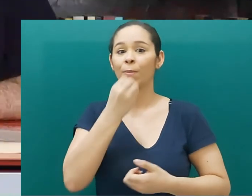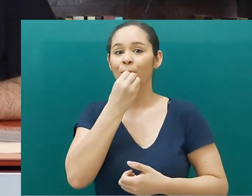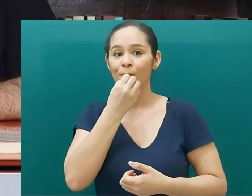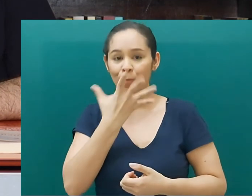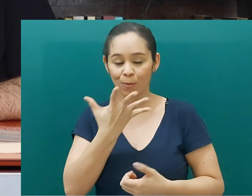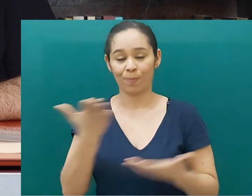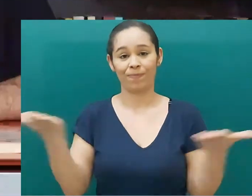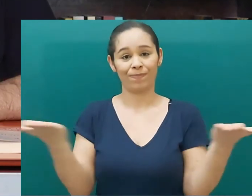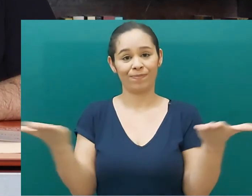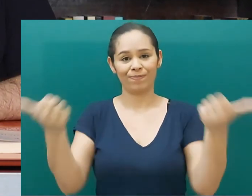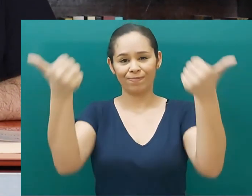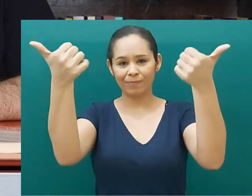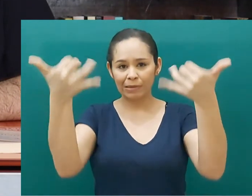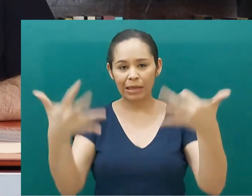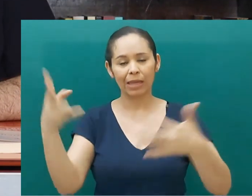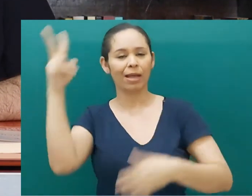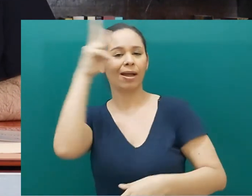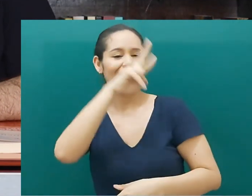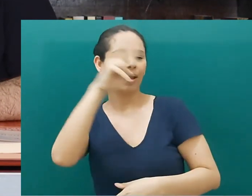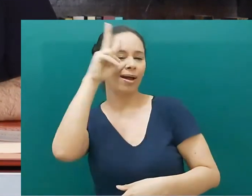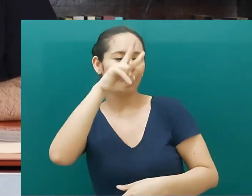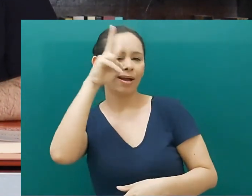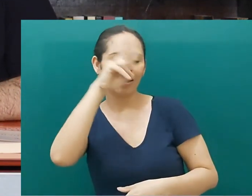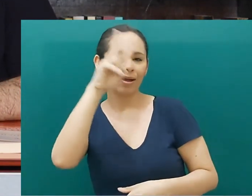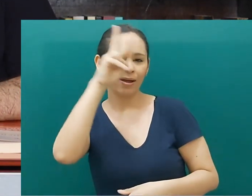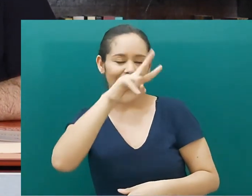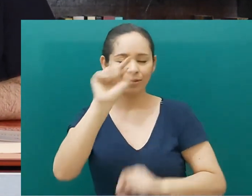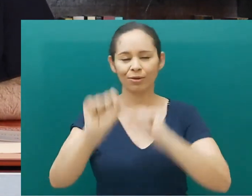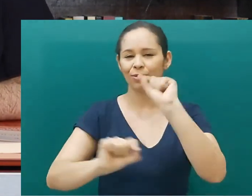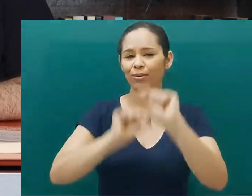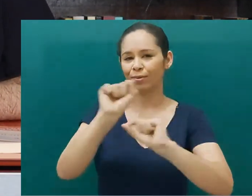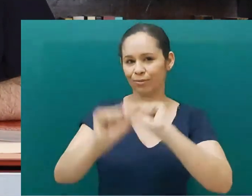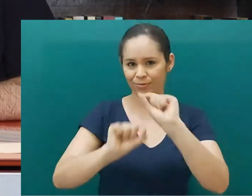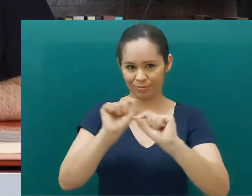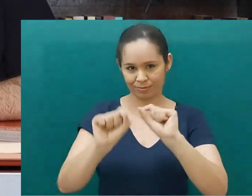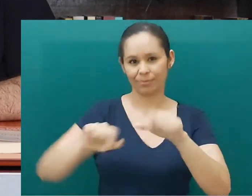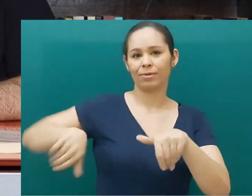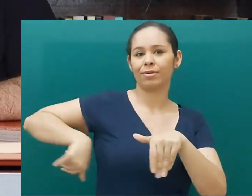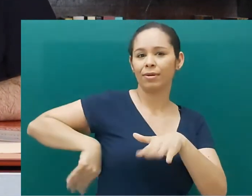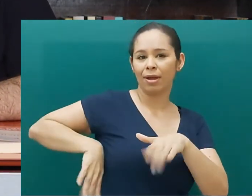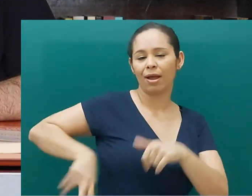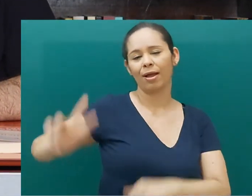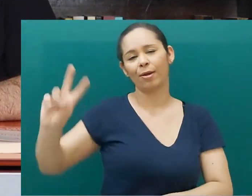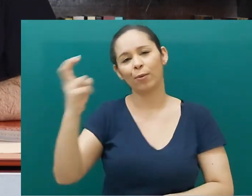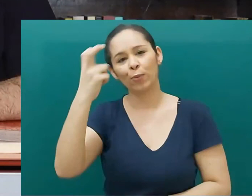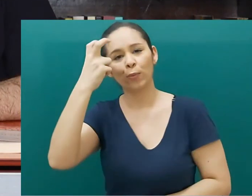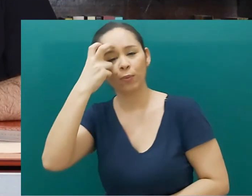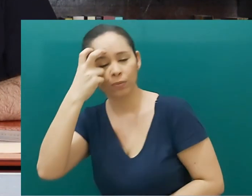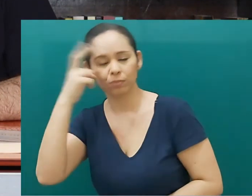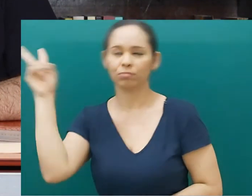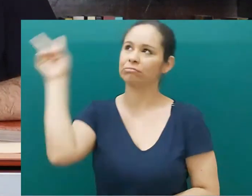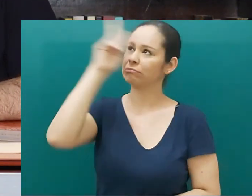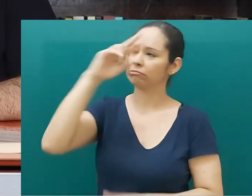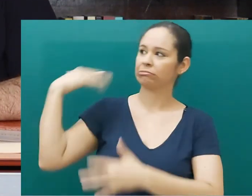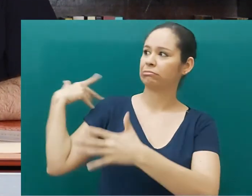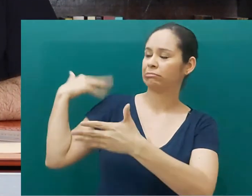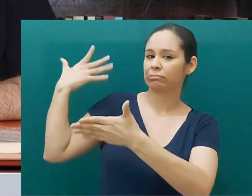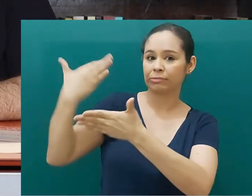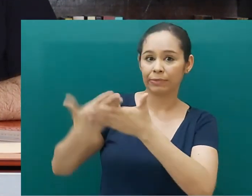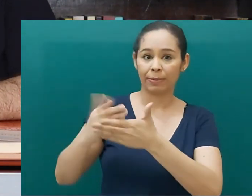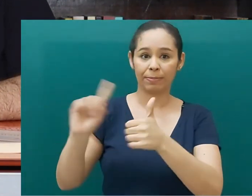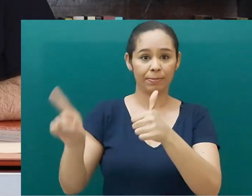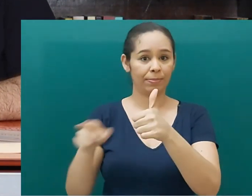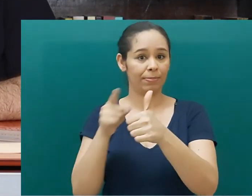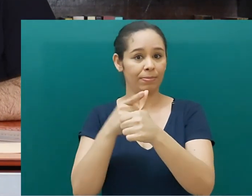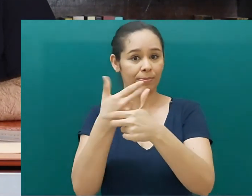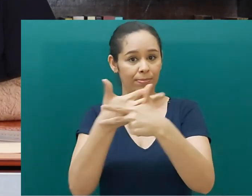Vamos falar um pouquinho sobre a história da Guiana Francesa e mais alguns aspectos culturais relacionados a essa história. A primeira